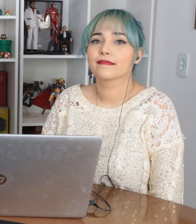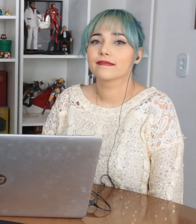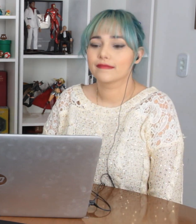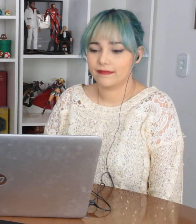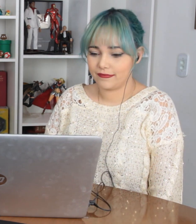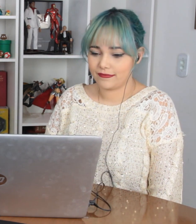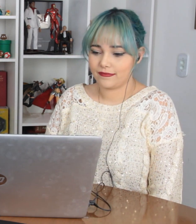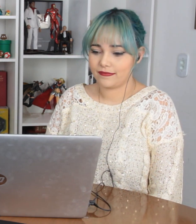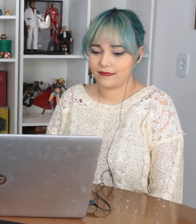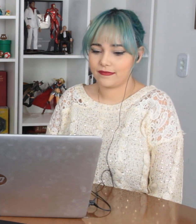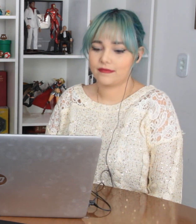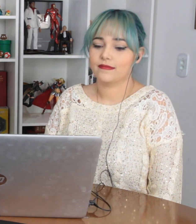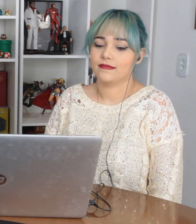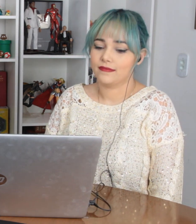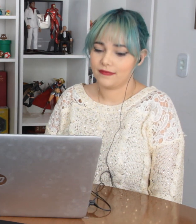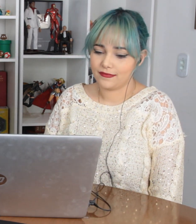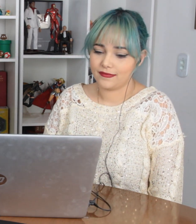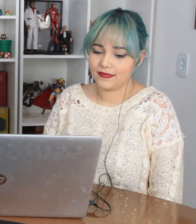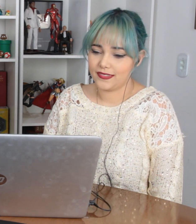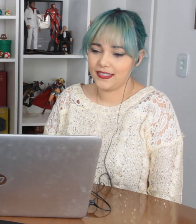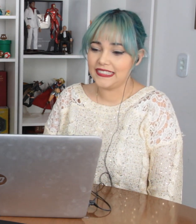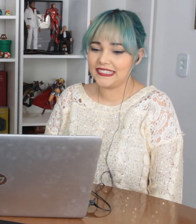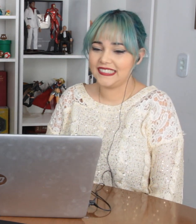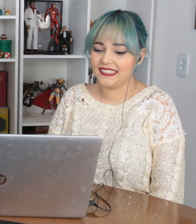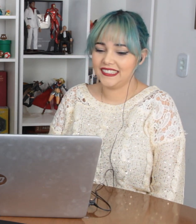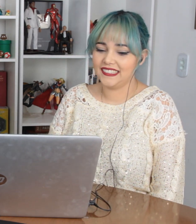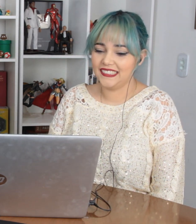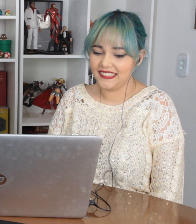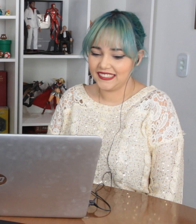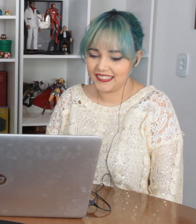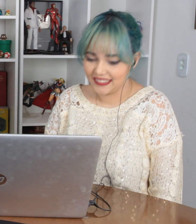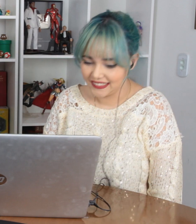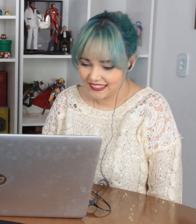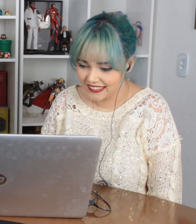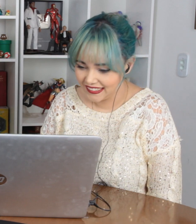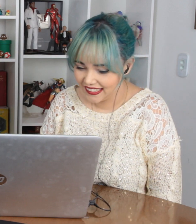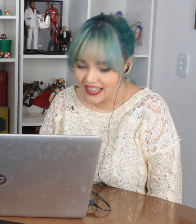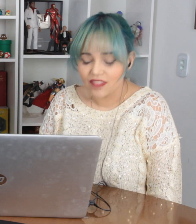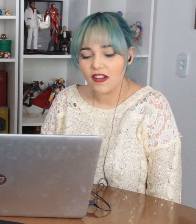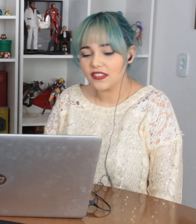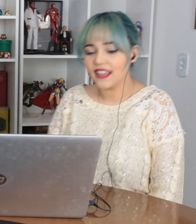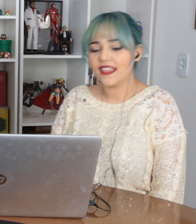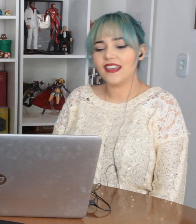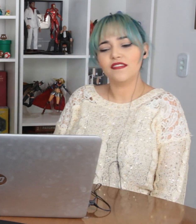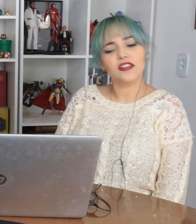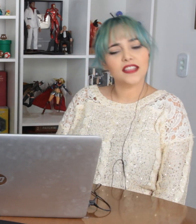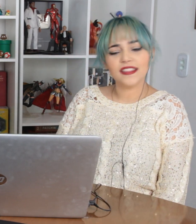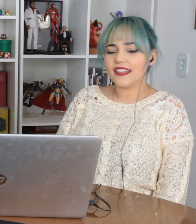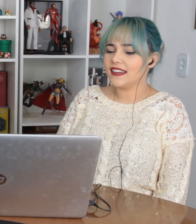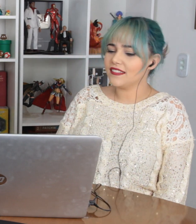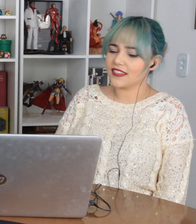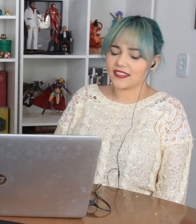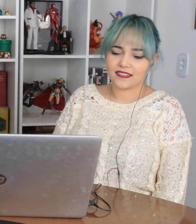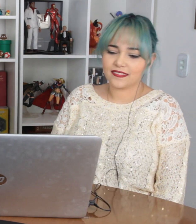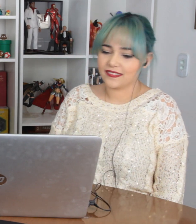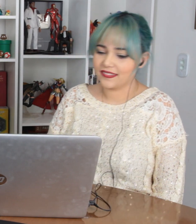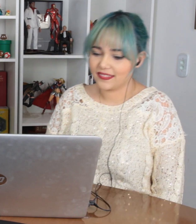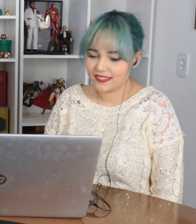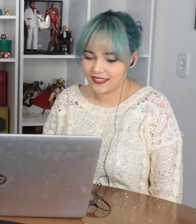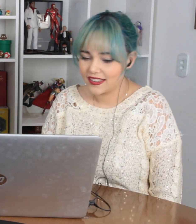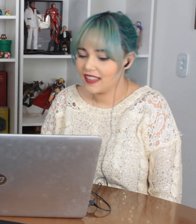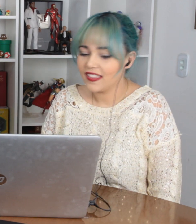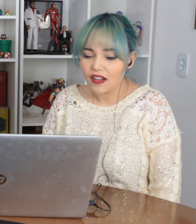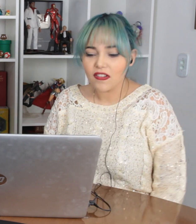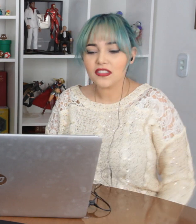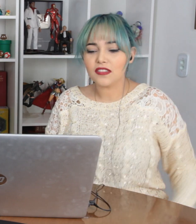e vamos gravar a tela, porque não dá pra assistir seguido. O cara falou, eu nem entendi direito o que ele tava querendo dizer. Volta nele, velho. Não, esse